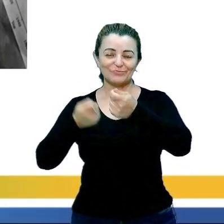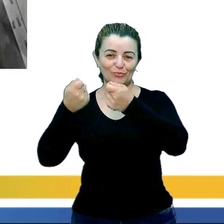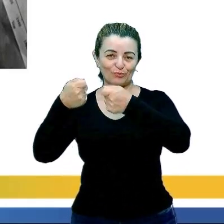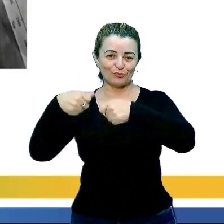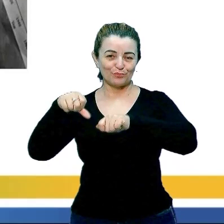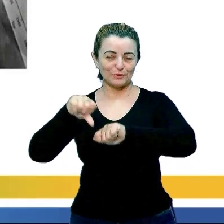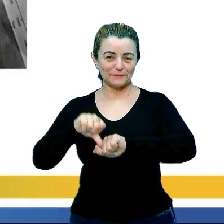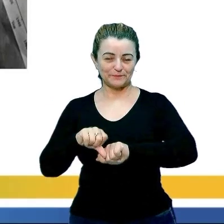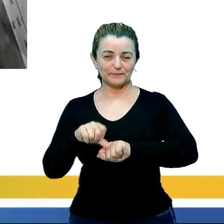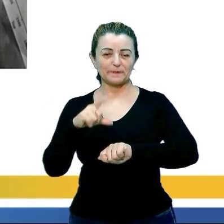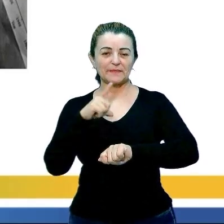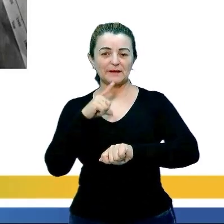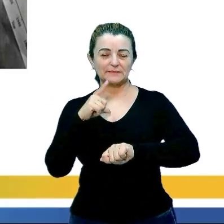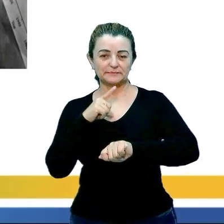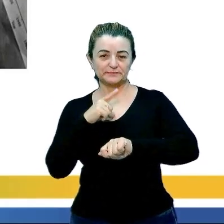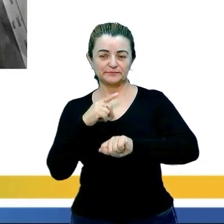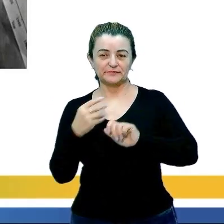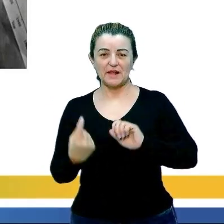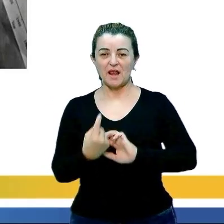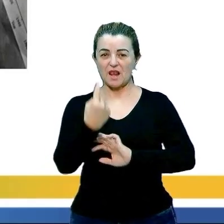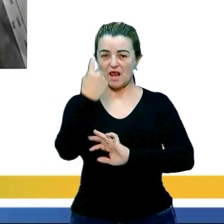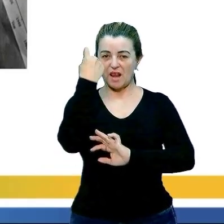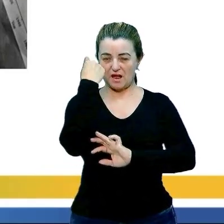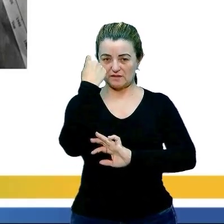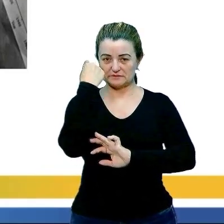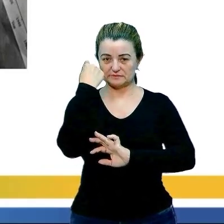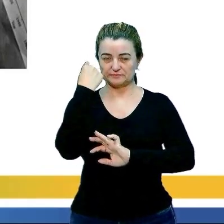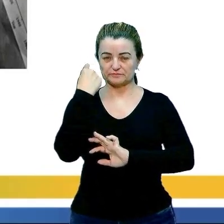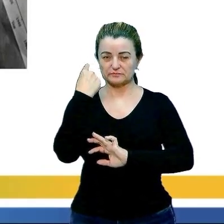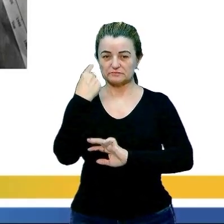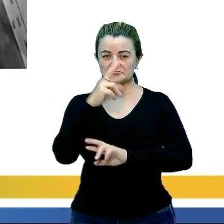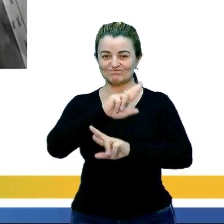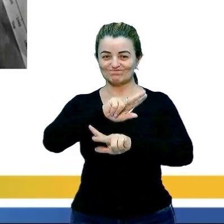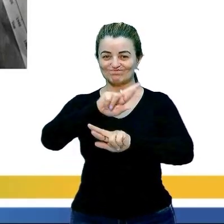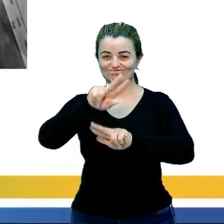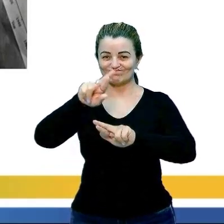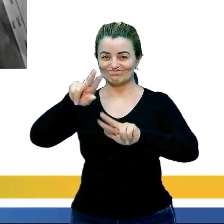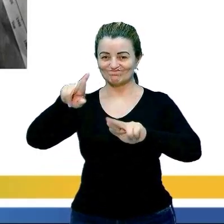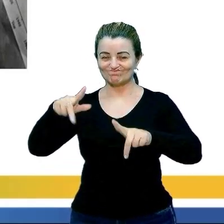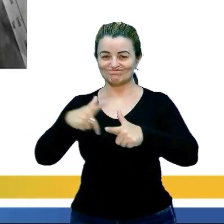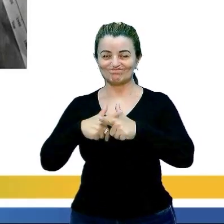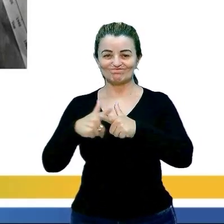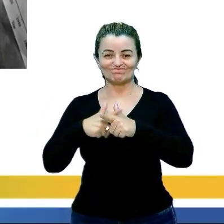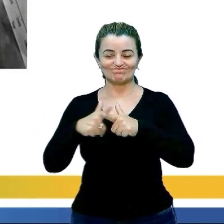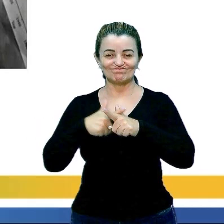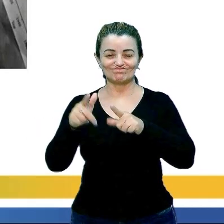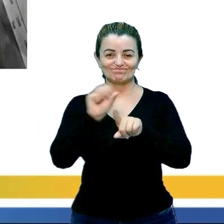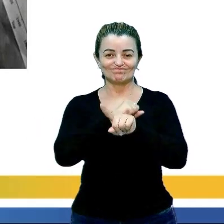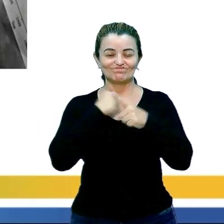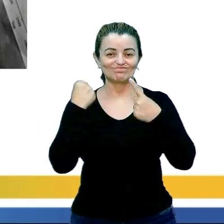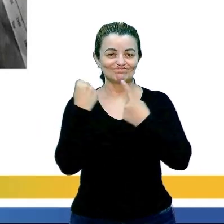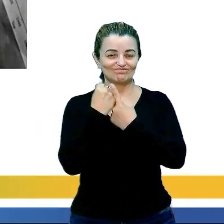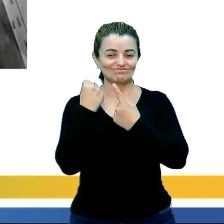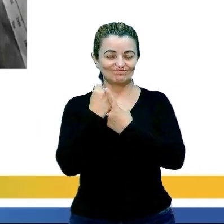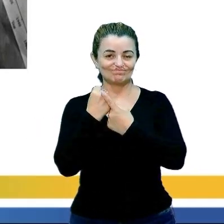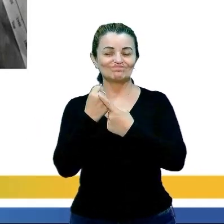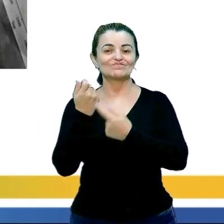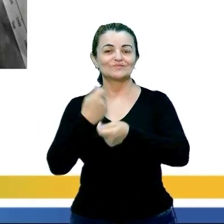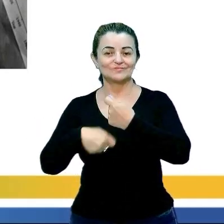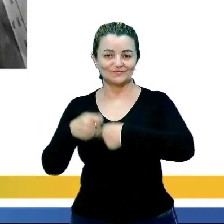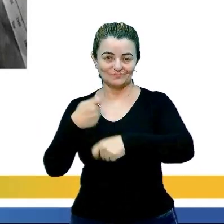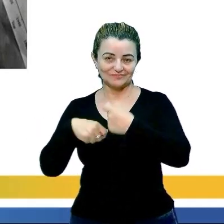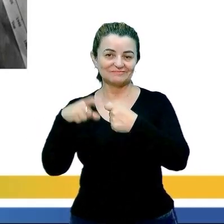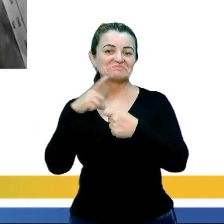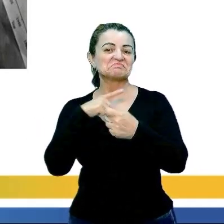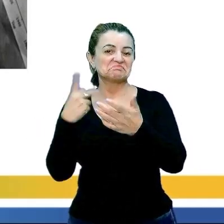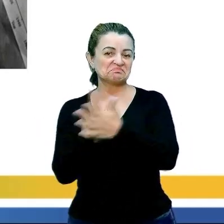a esse dado, a esse acontecimento histórico, vários problemas sociais, problemas econômicos, quer dizer, tem muita